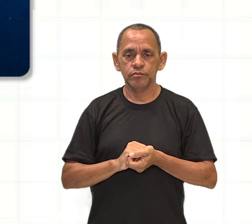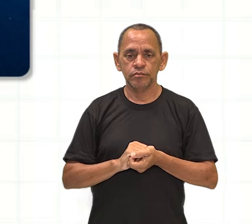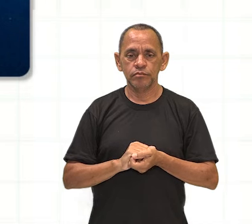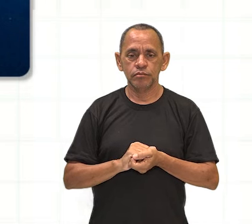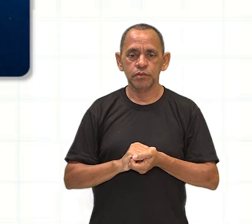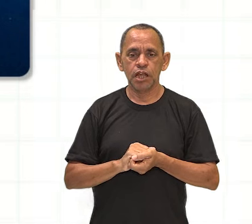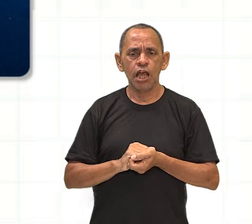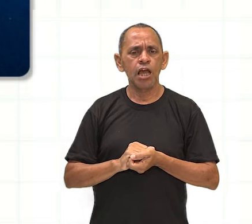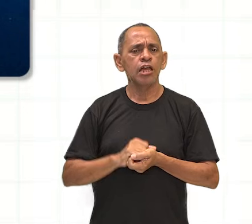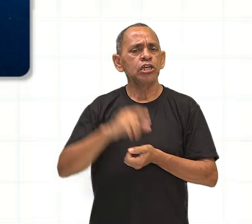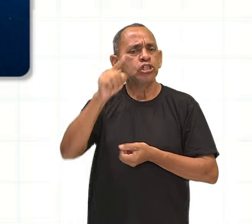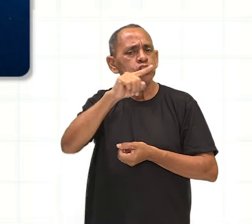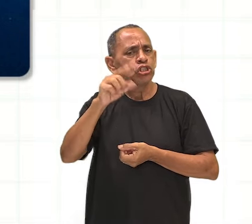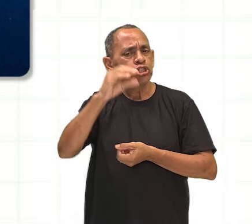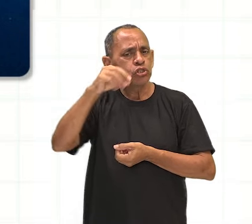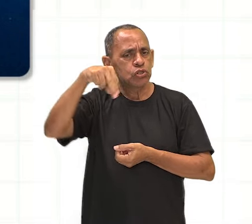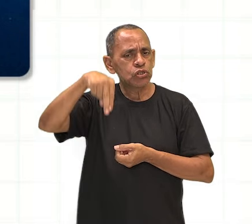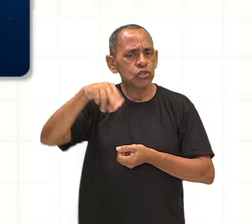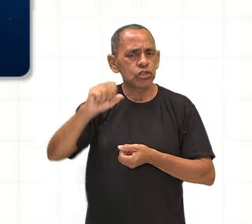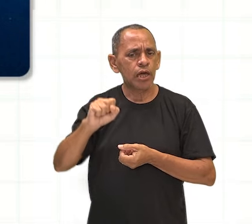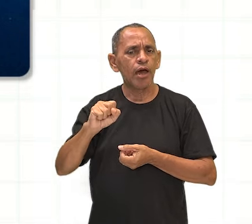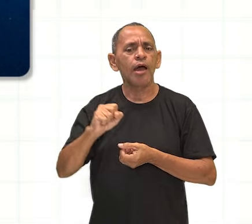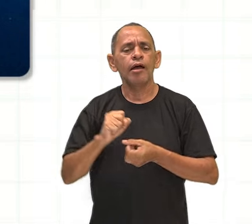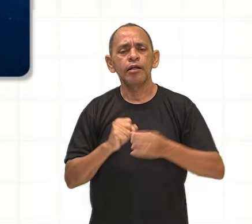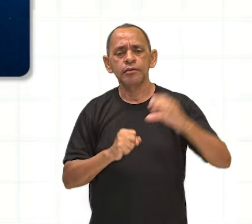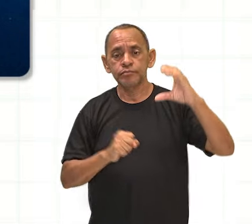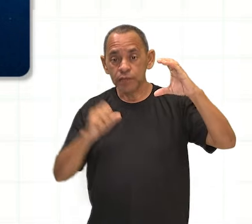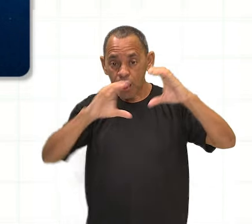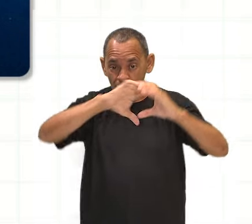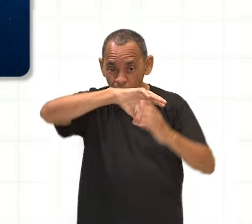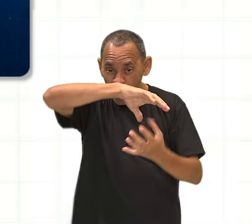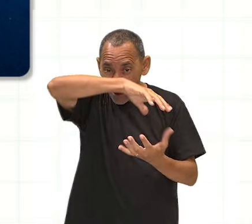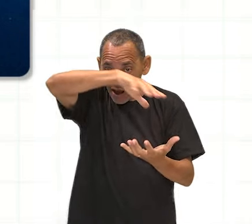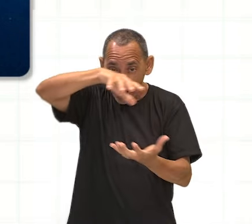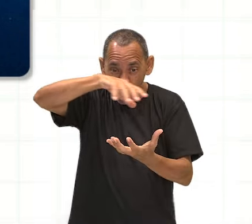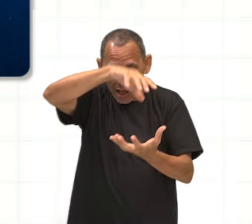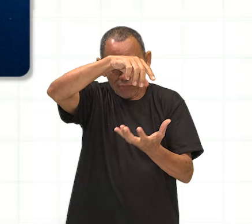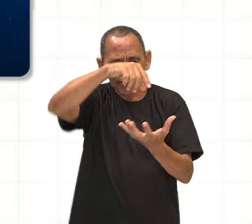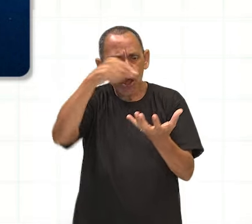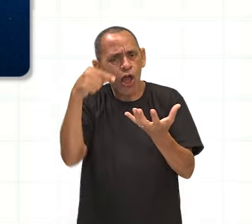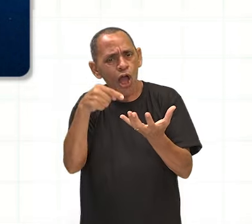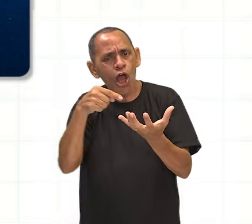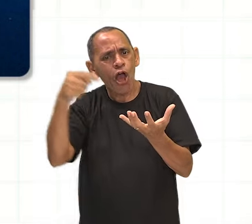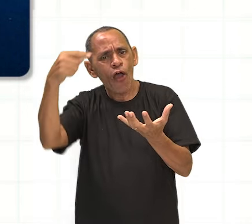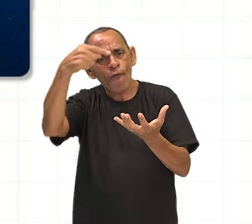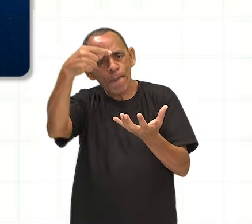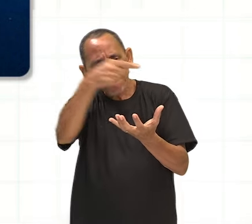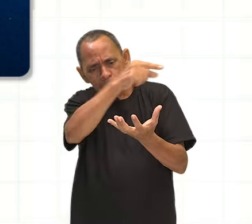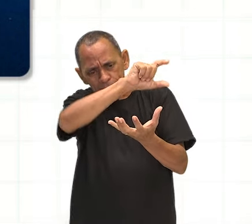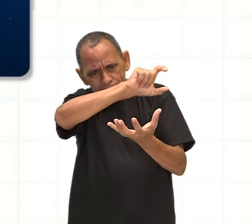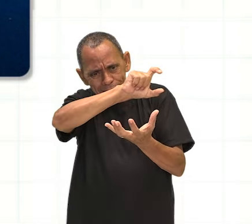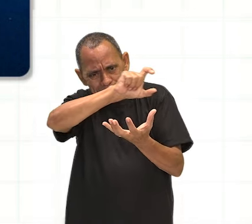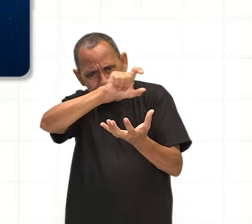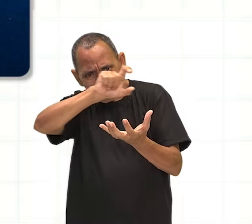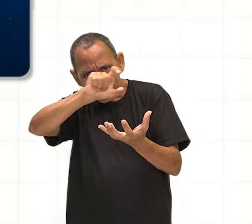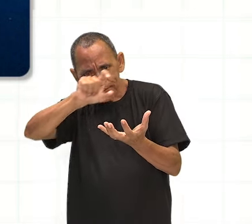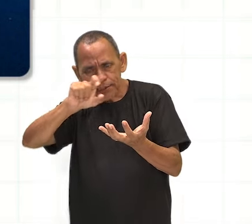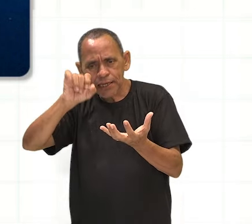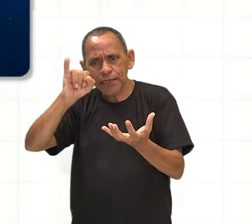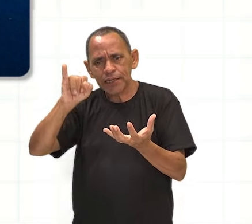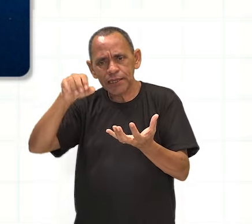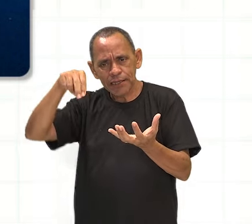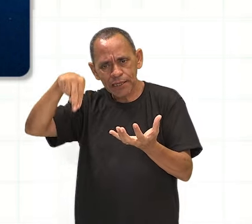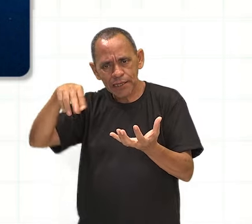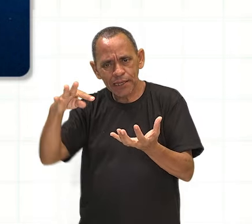intertropical. O que é essa zona de convergência intertropical? É onde esses ventos, né, que estão passando